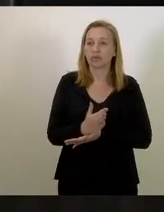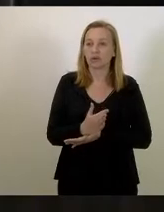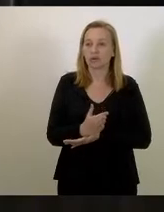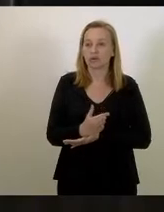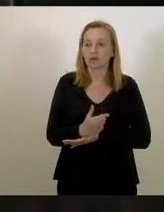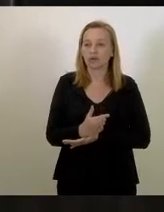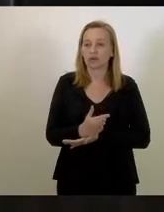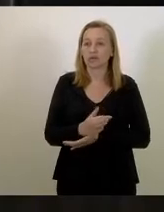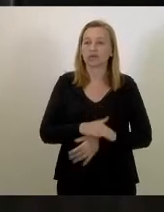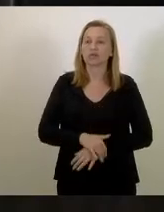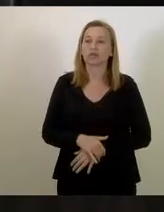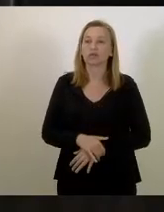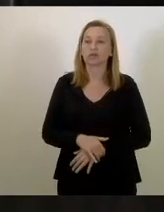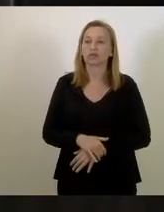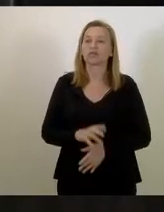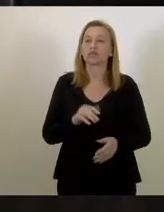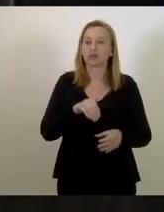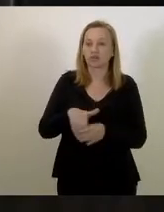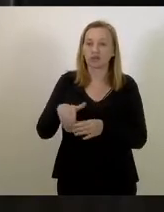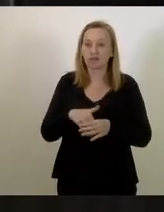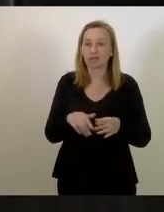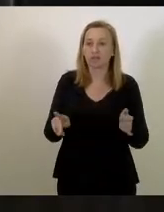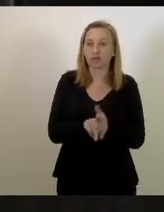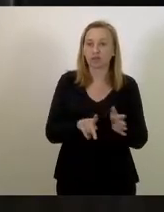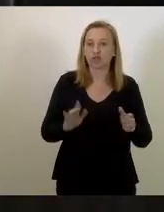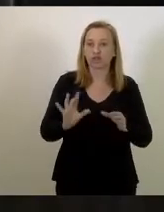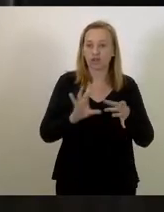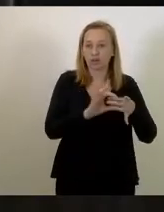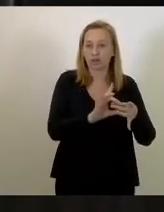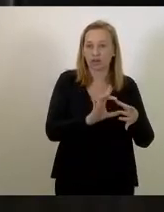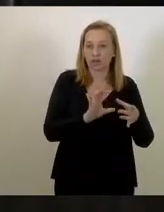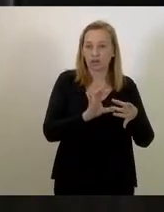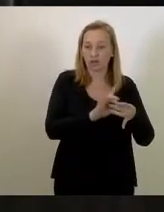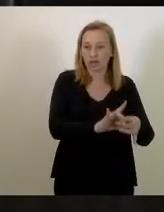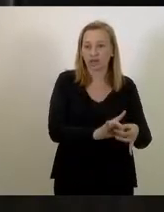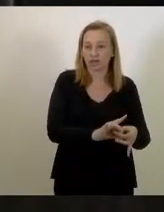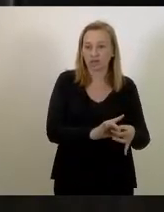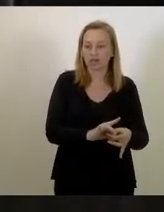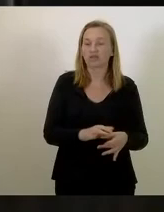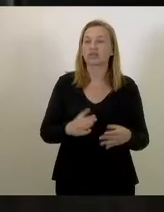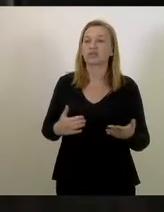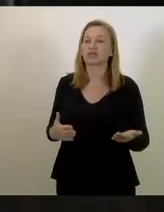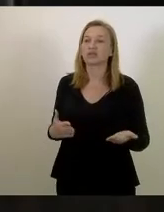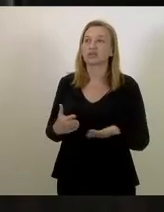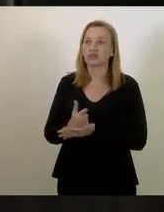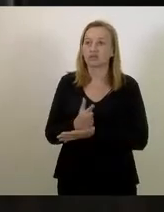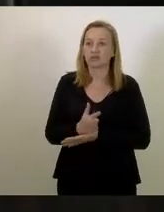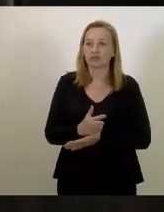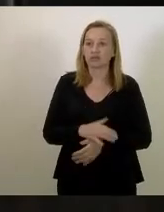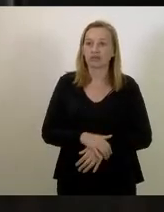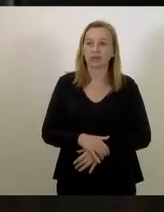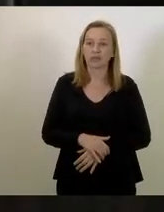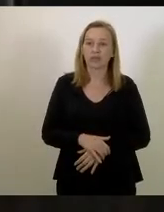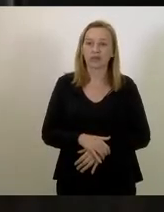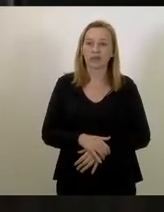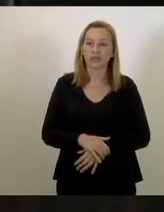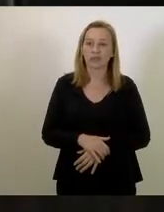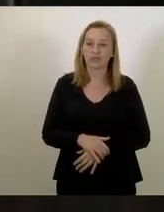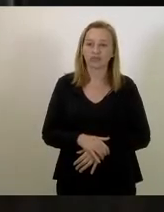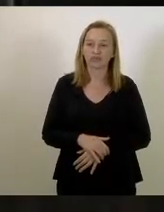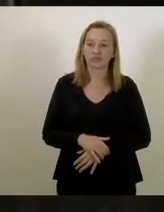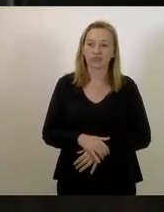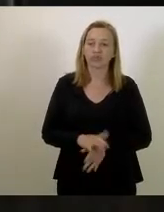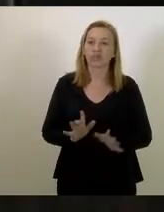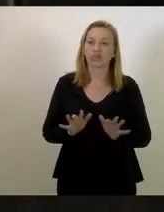aprovado em votação o projeto assim emendado senhores que aprovam permaneça como estão aprovado vai a redação